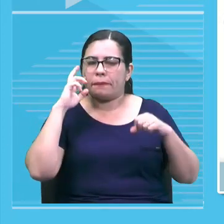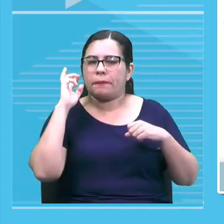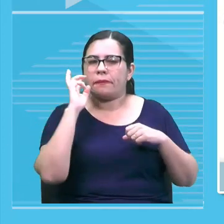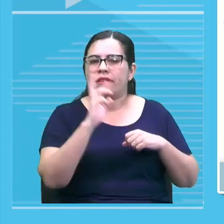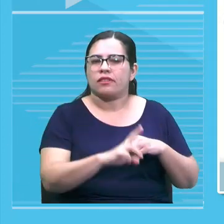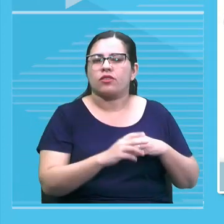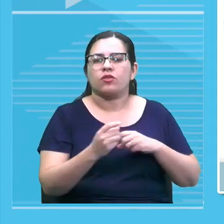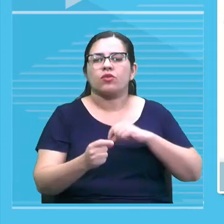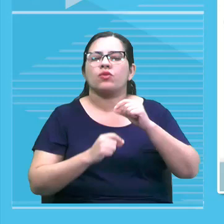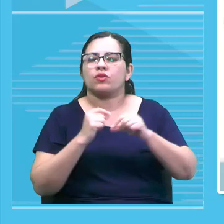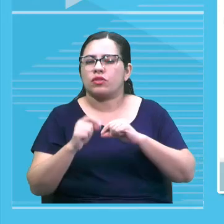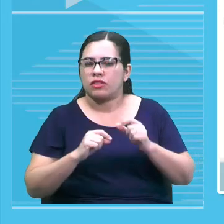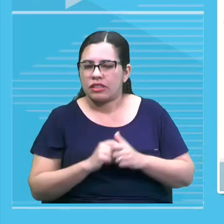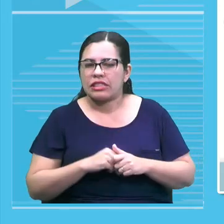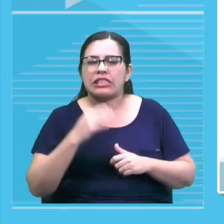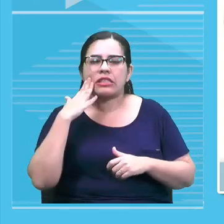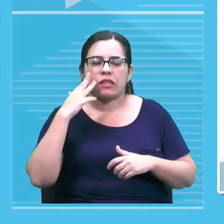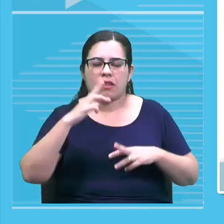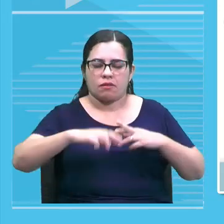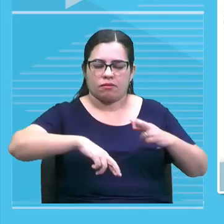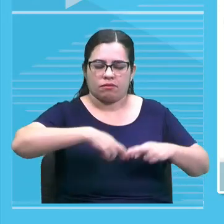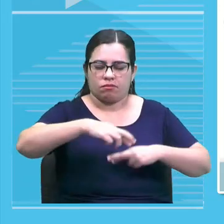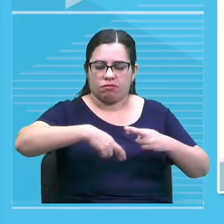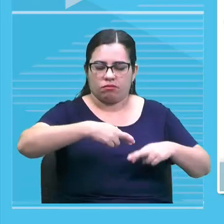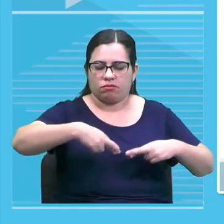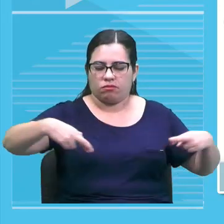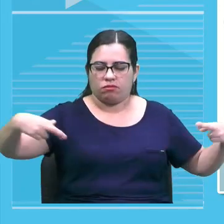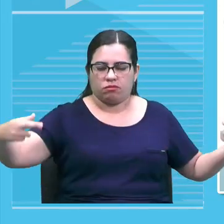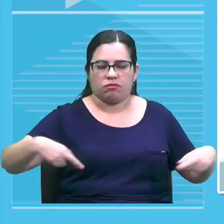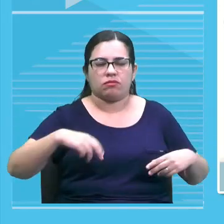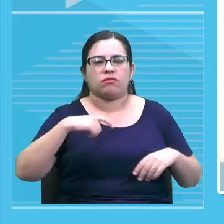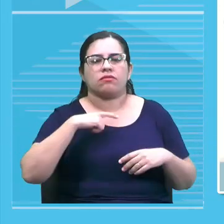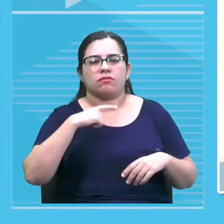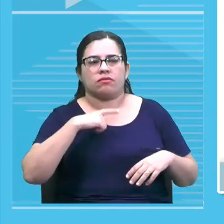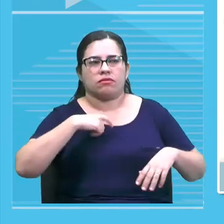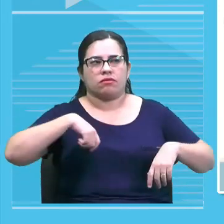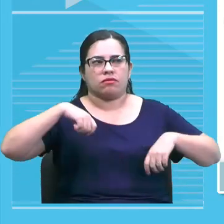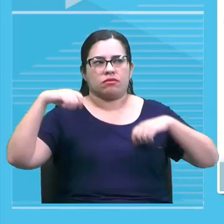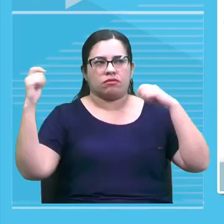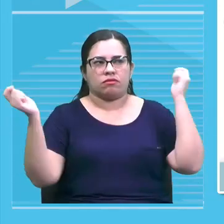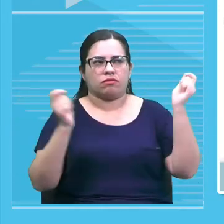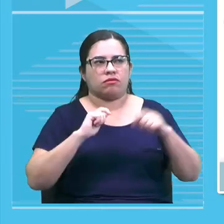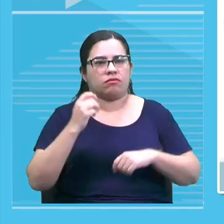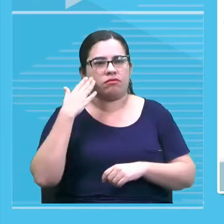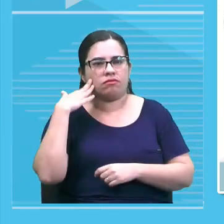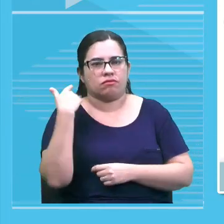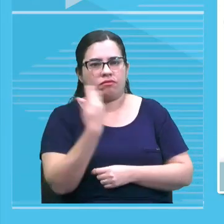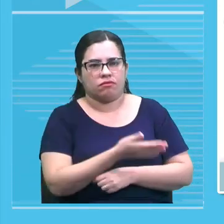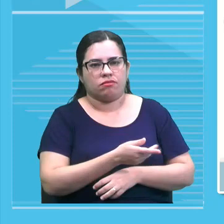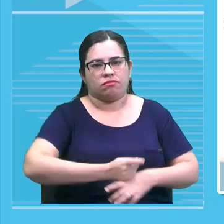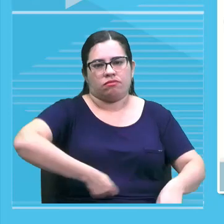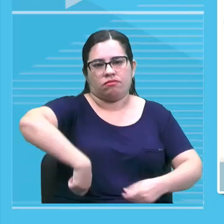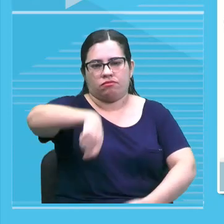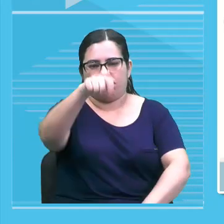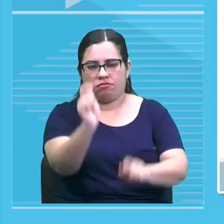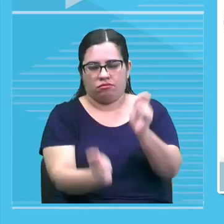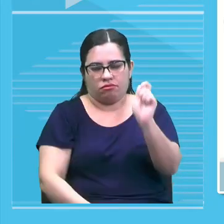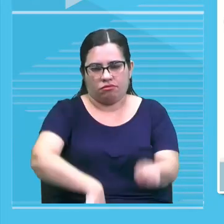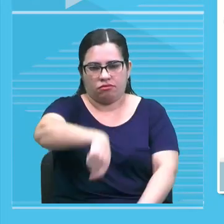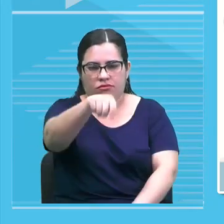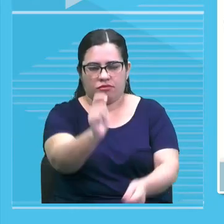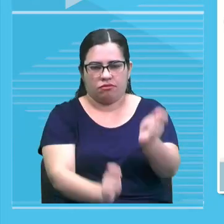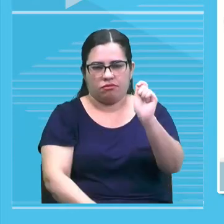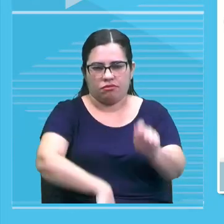fazendo né isso com a corda tem lá o exercício né que as pessoas ficam assim com a corda